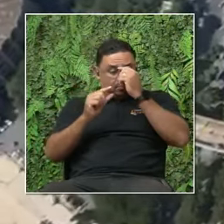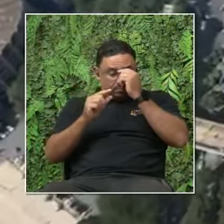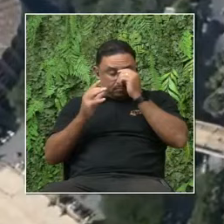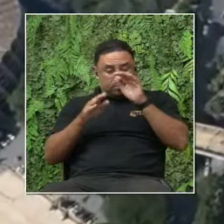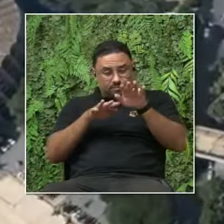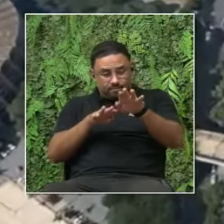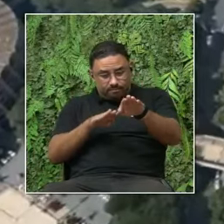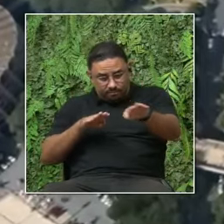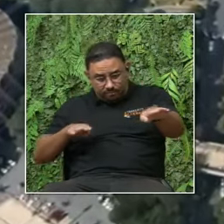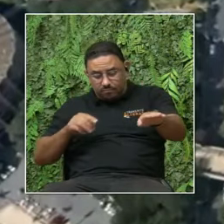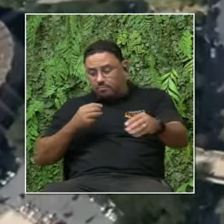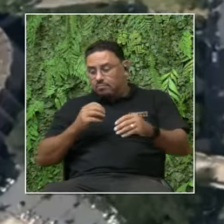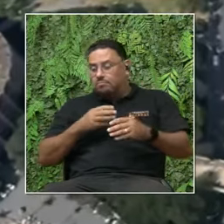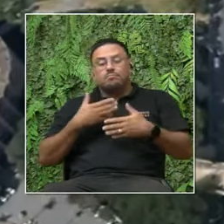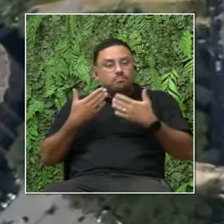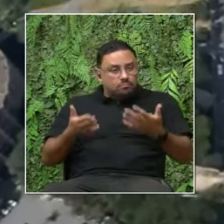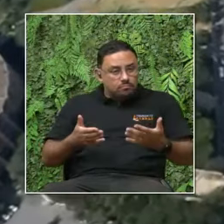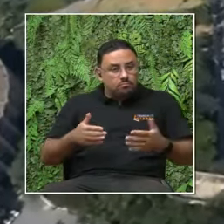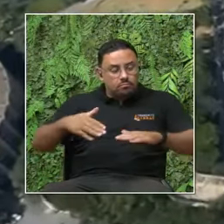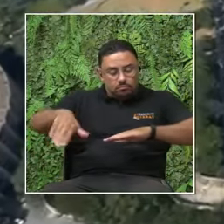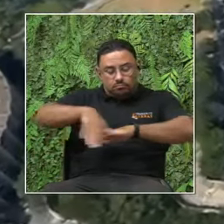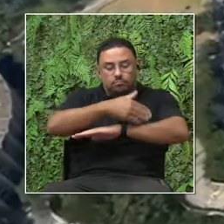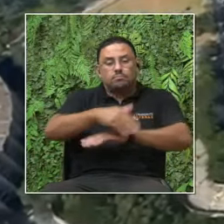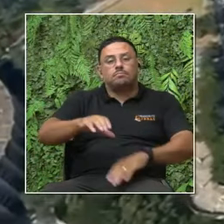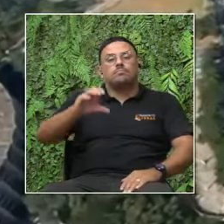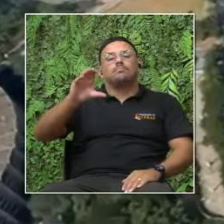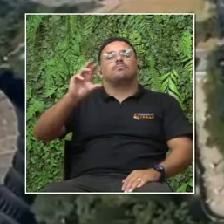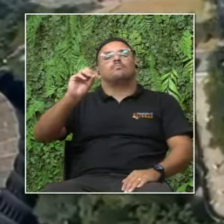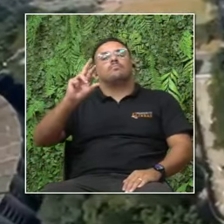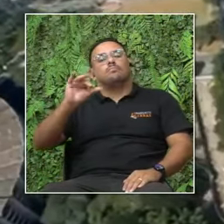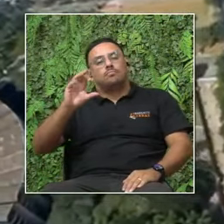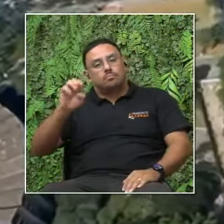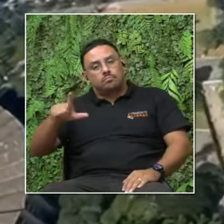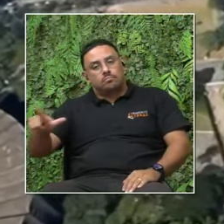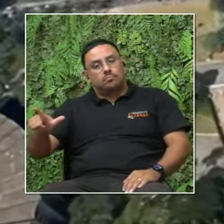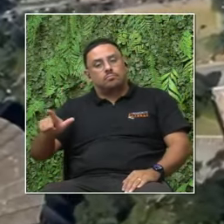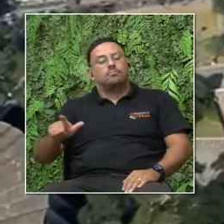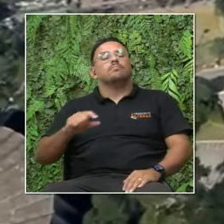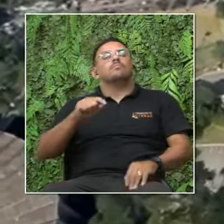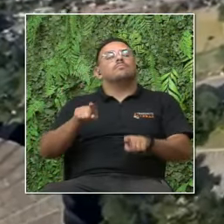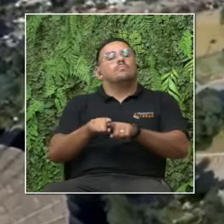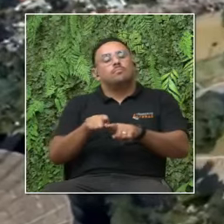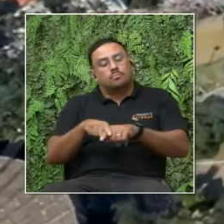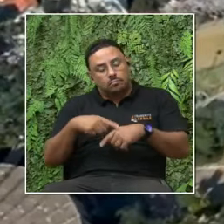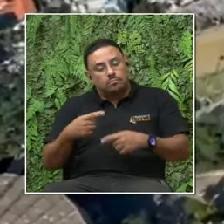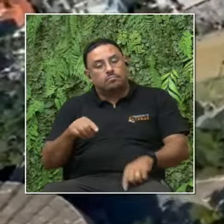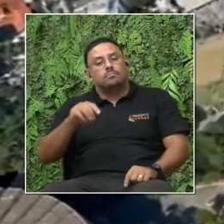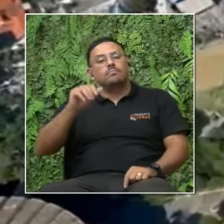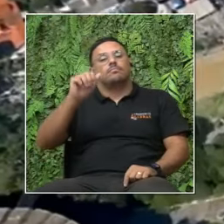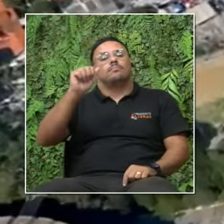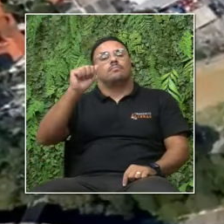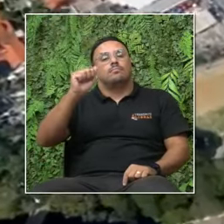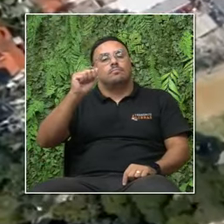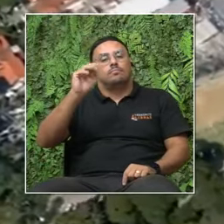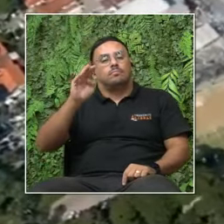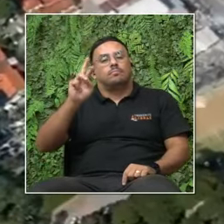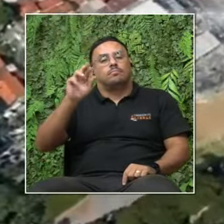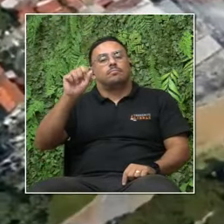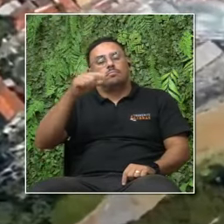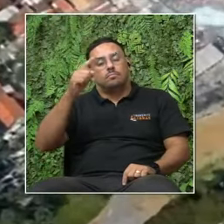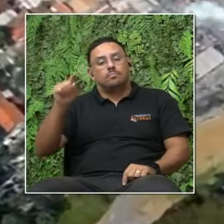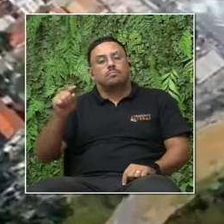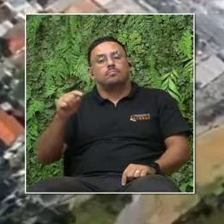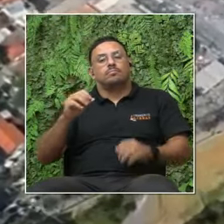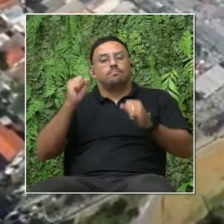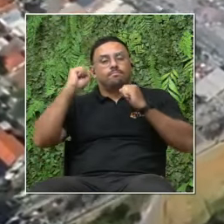estacionamento do estádio tanto na Avenida Coronel Oscar Pascoal quanto na Avenida Abraão Caran torcida